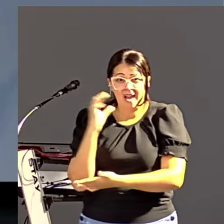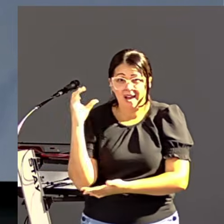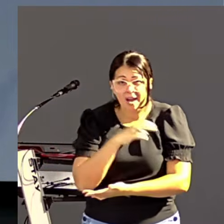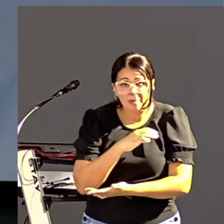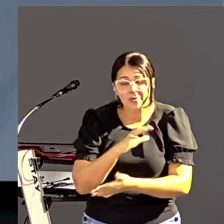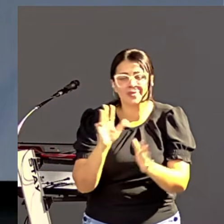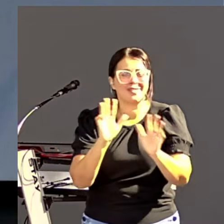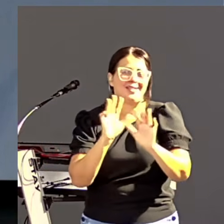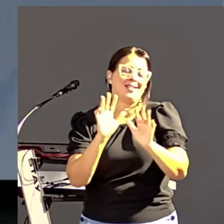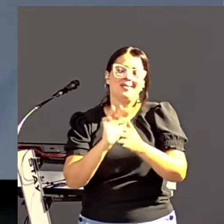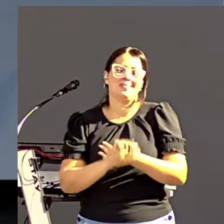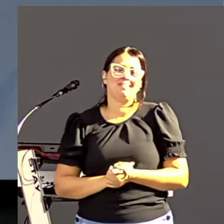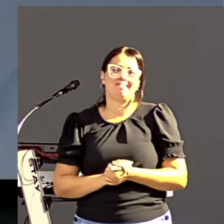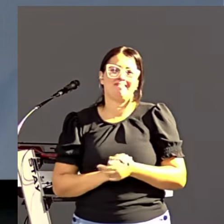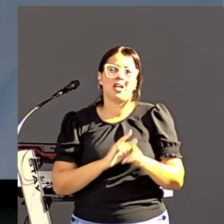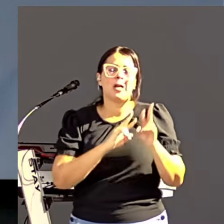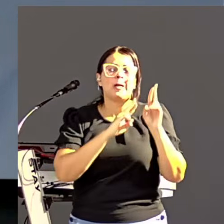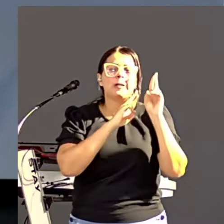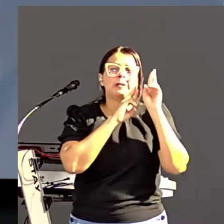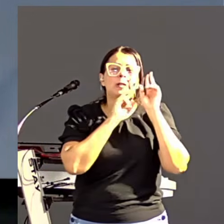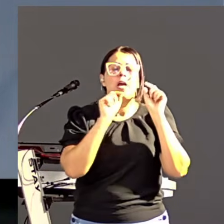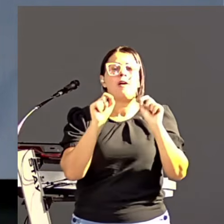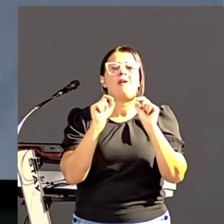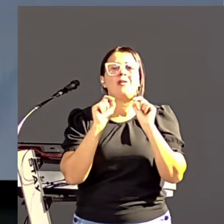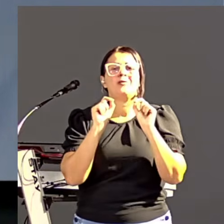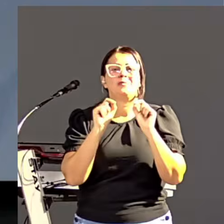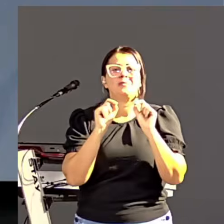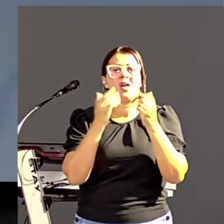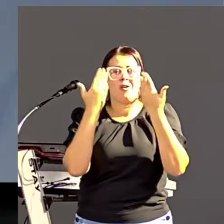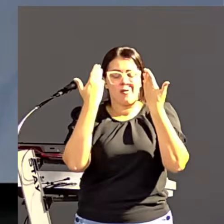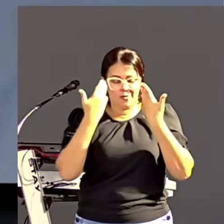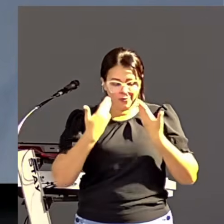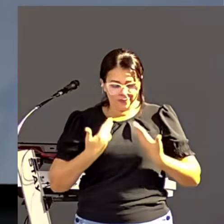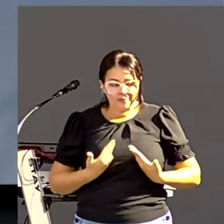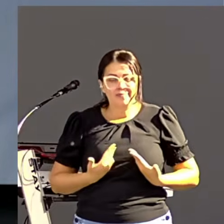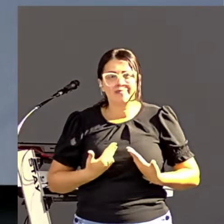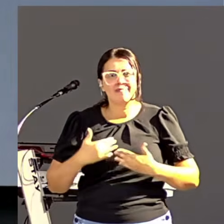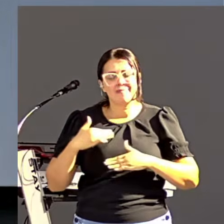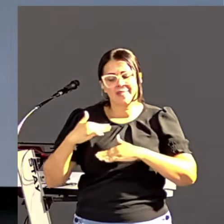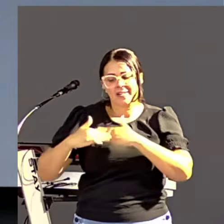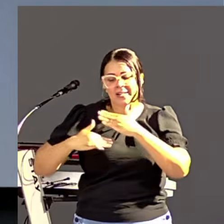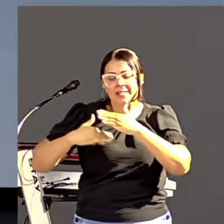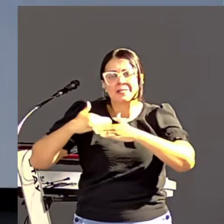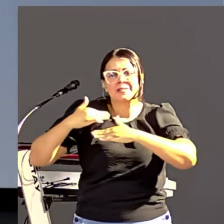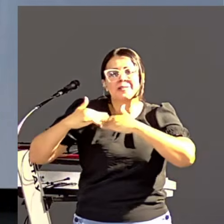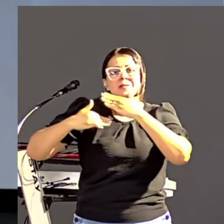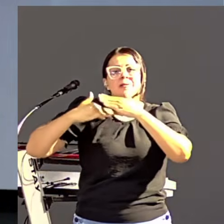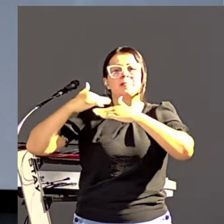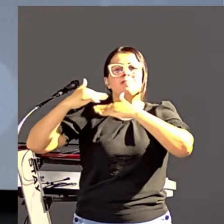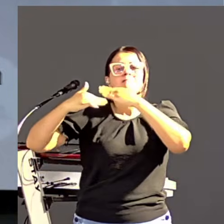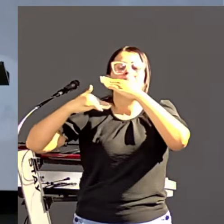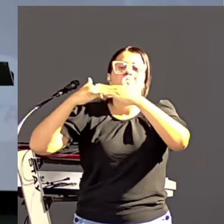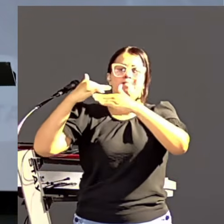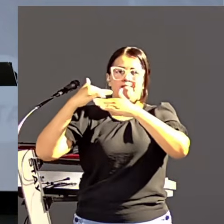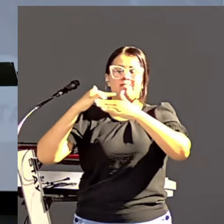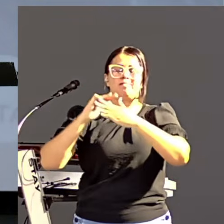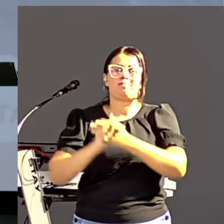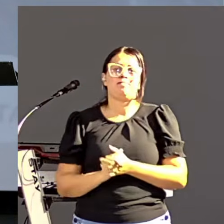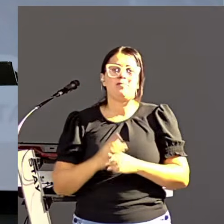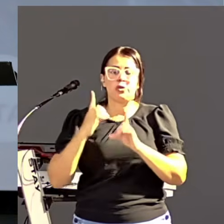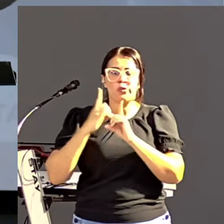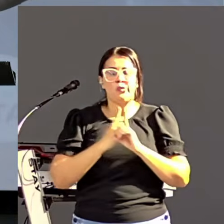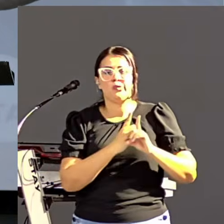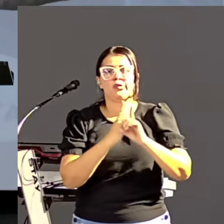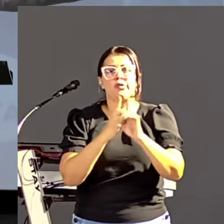O ato de sonolência, irmãos, é uma condição de um ciclo gradativo. Os discípulos